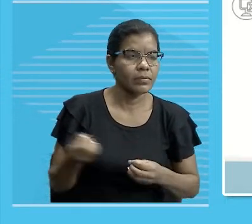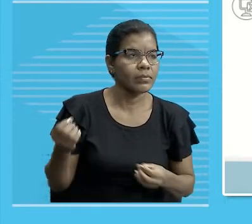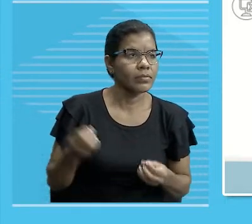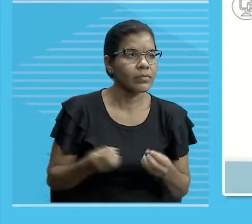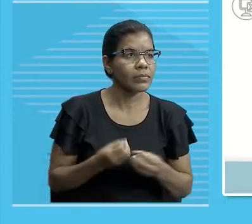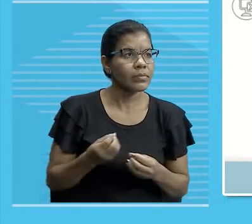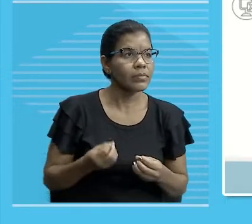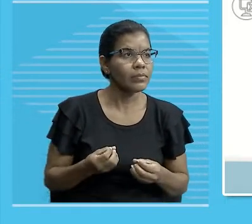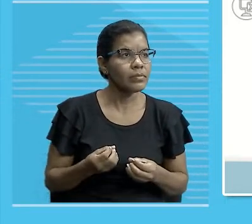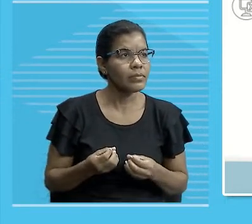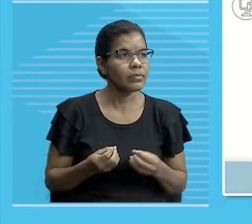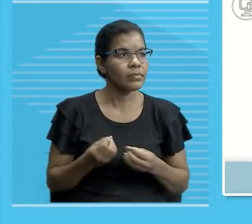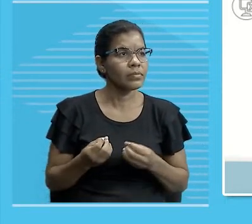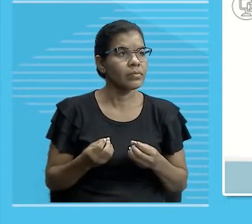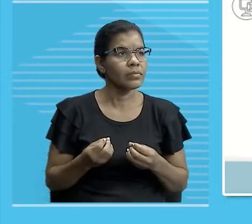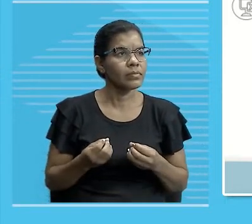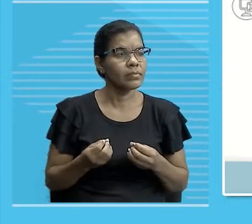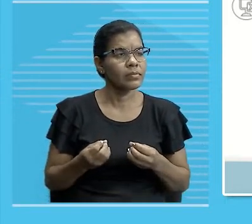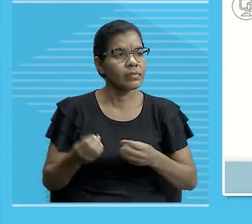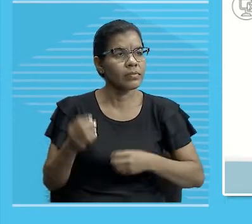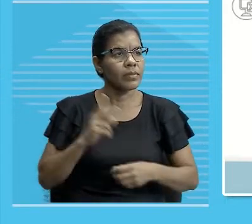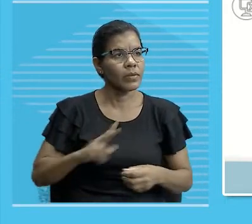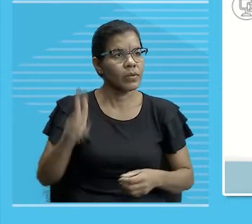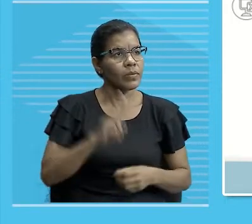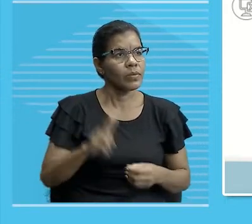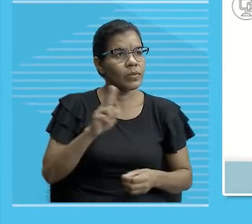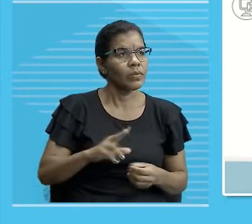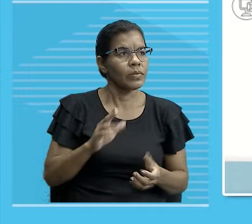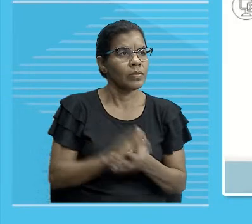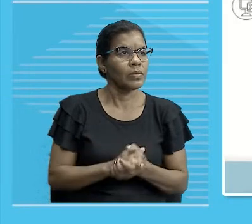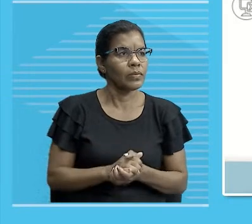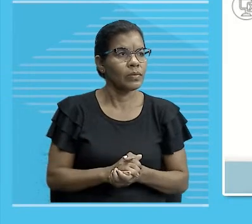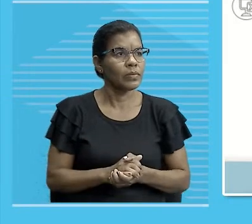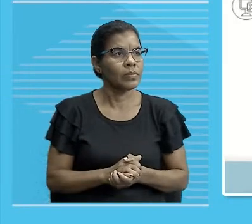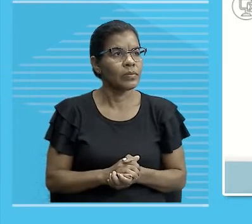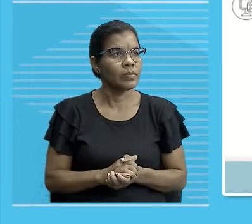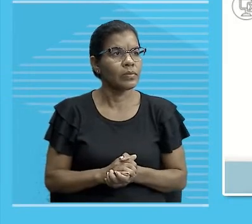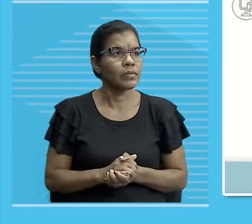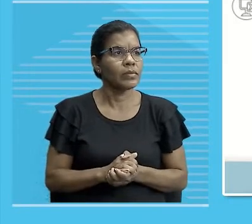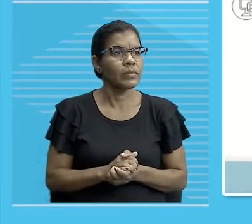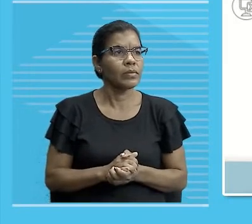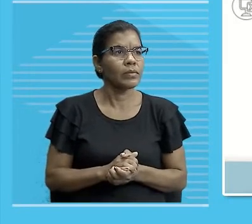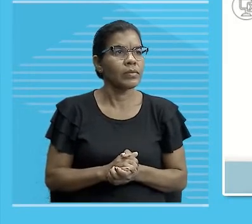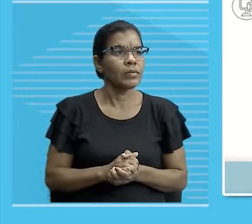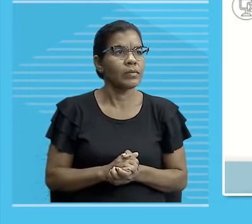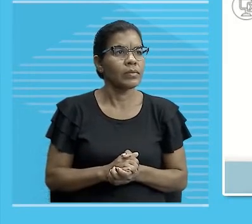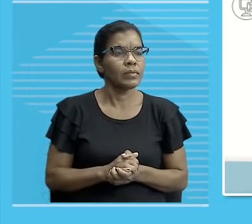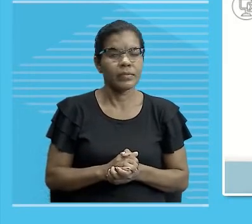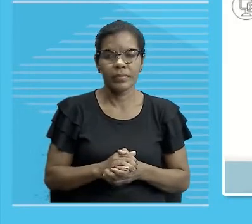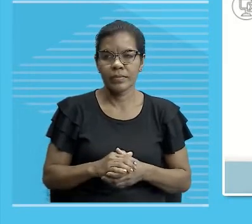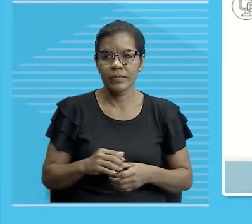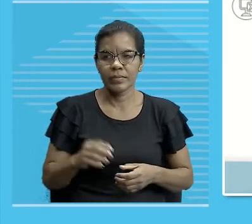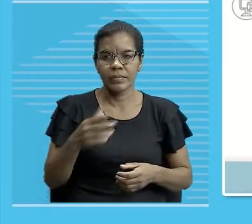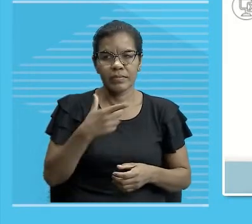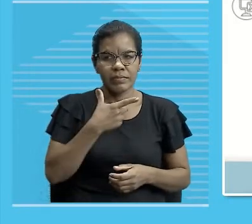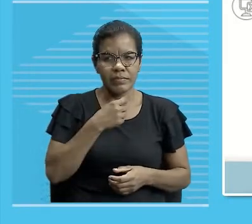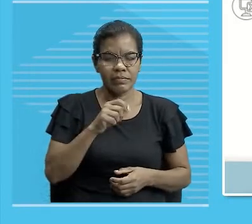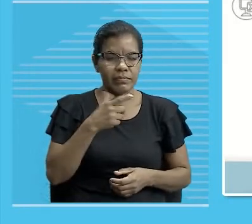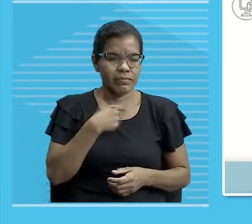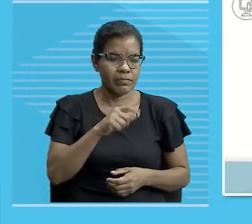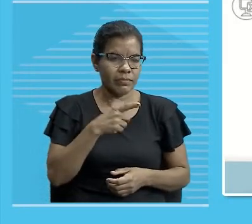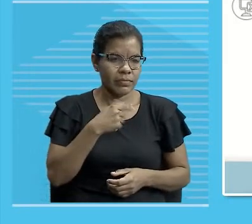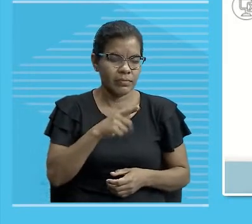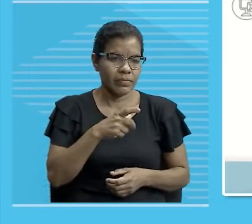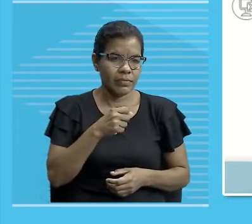consumo sobre o uso de benzodiazepínicos, que aliás tem que ter cuidado. O primeiro ponto é porque ele precisa